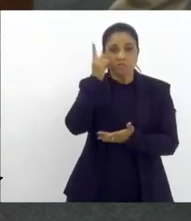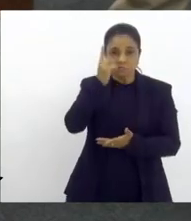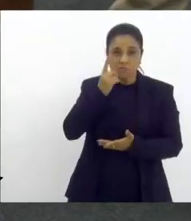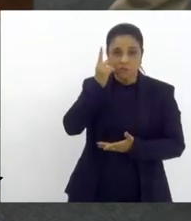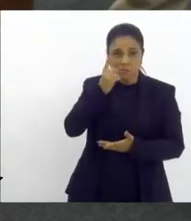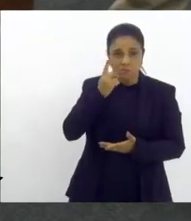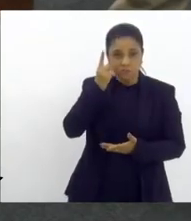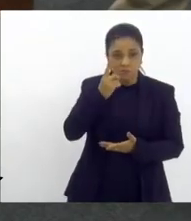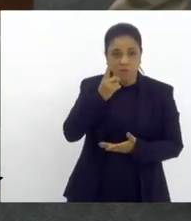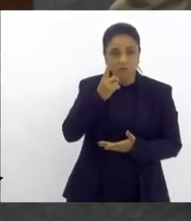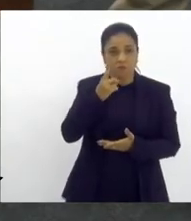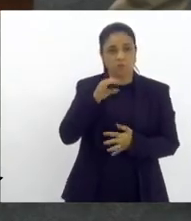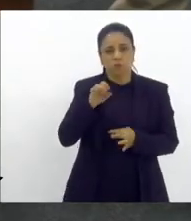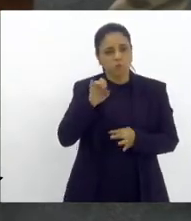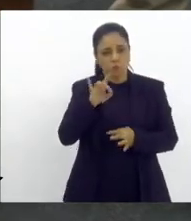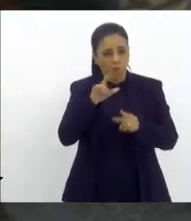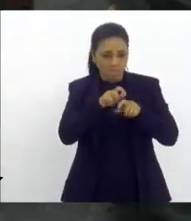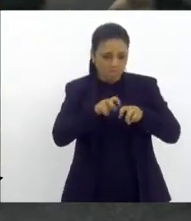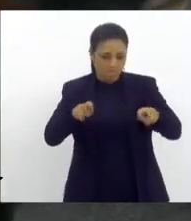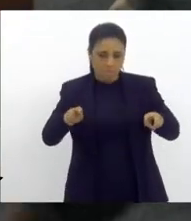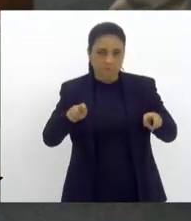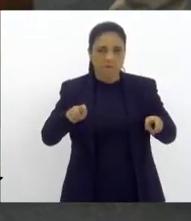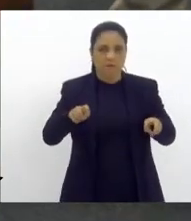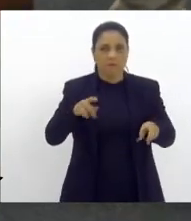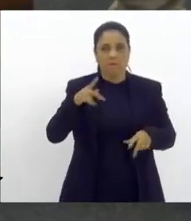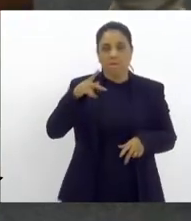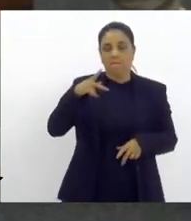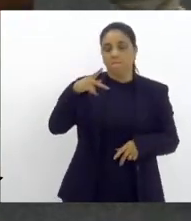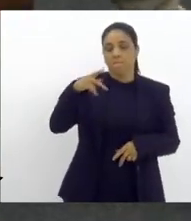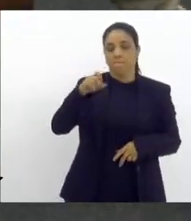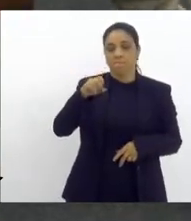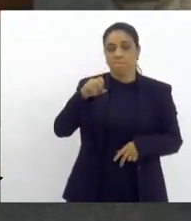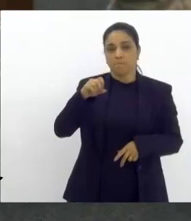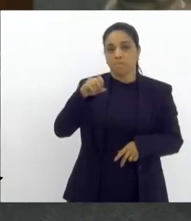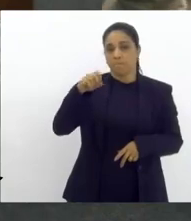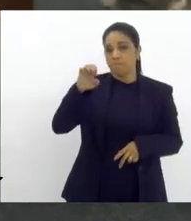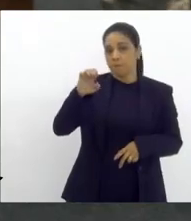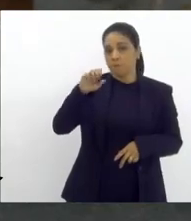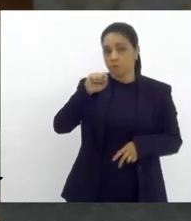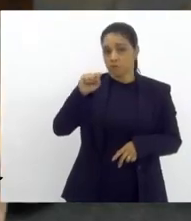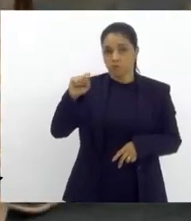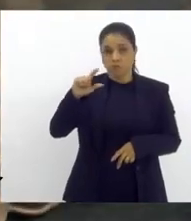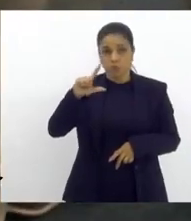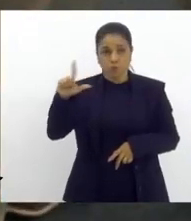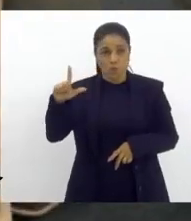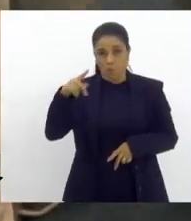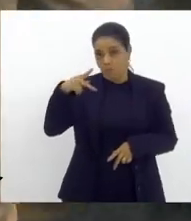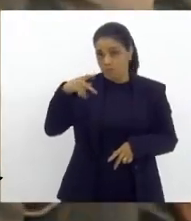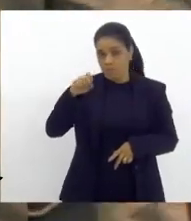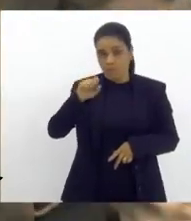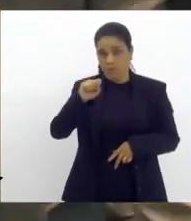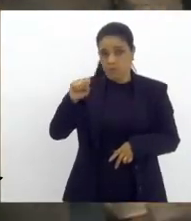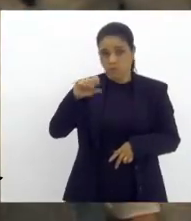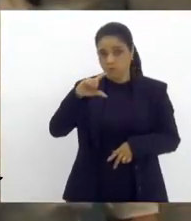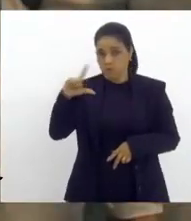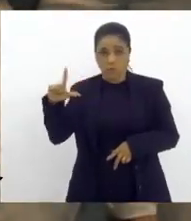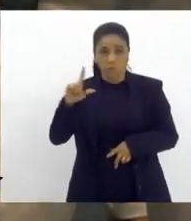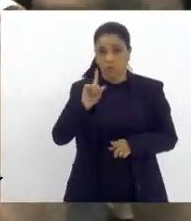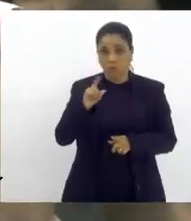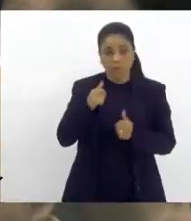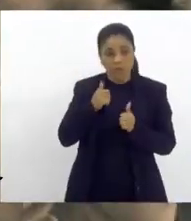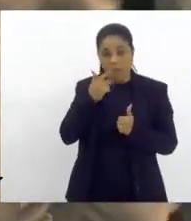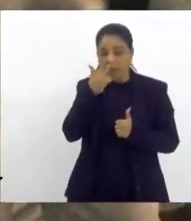não só com a bancada do PSOL porque aí não fica como algo de perseguição fica de fato